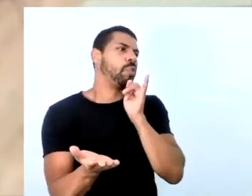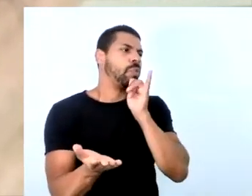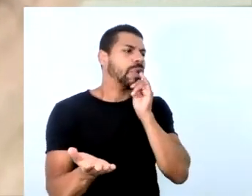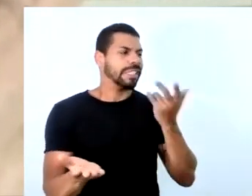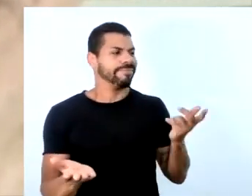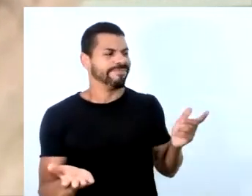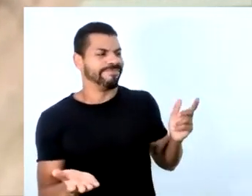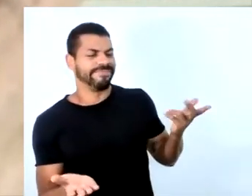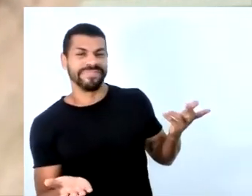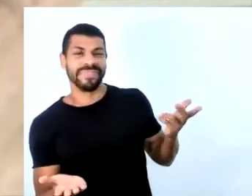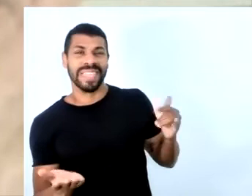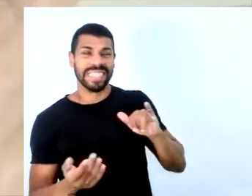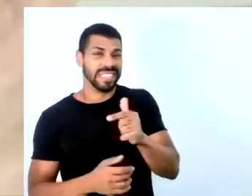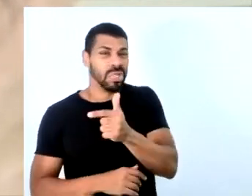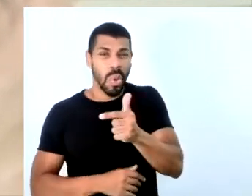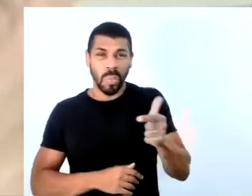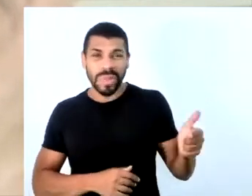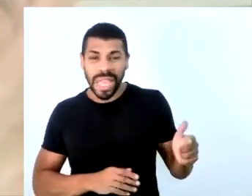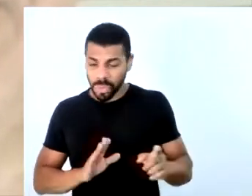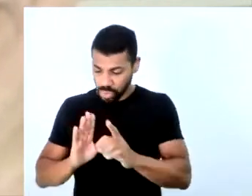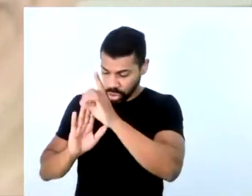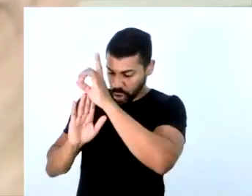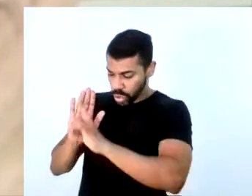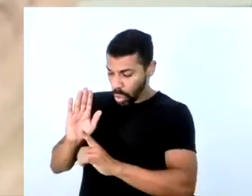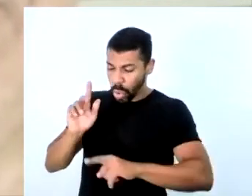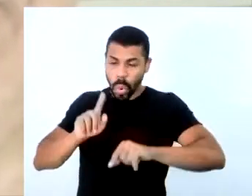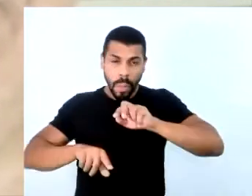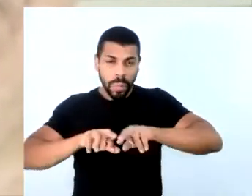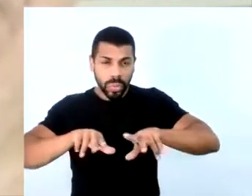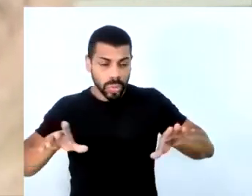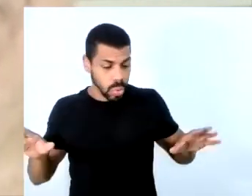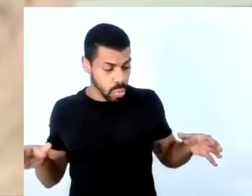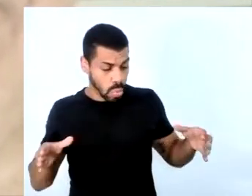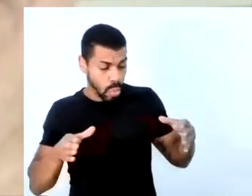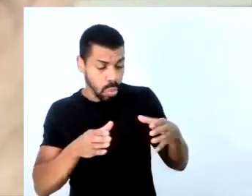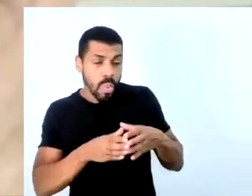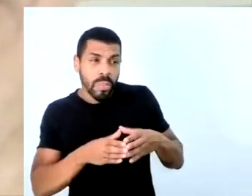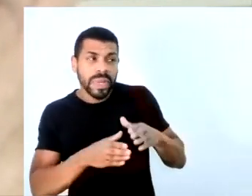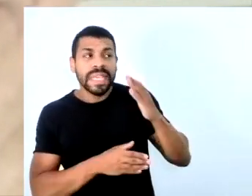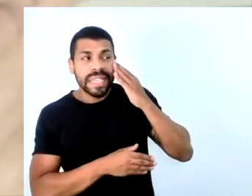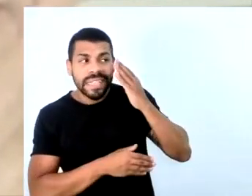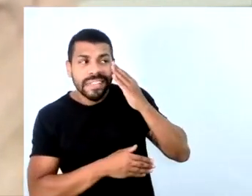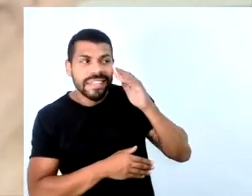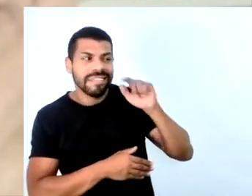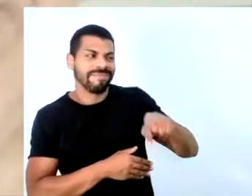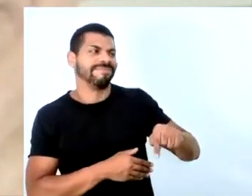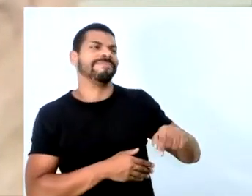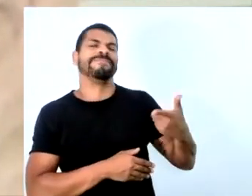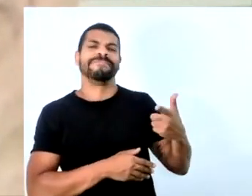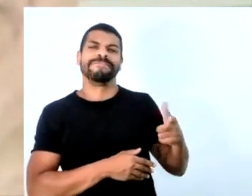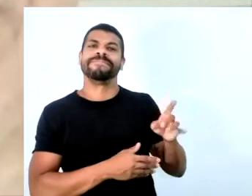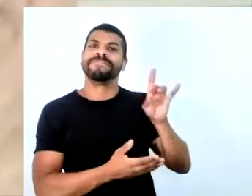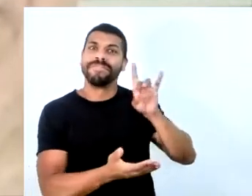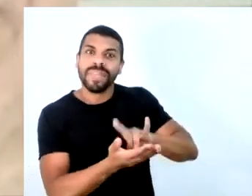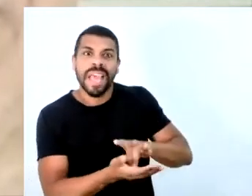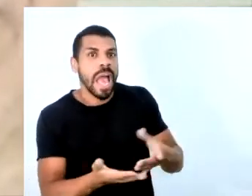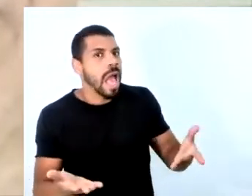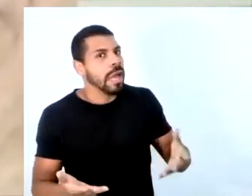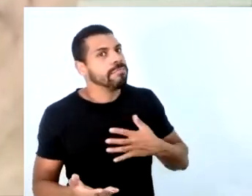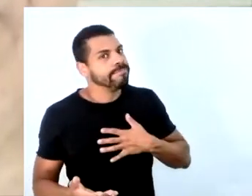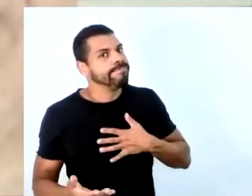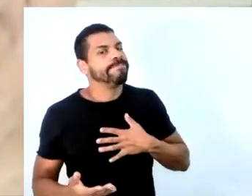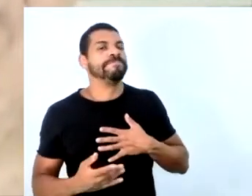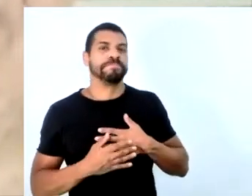que precisa de mais, acho que tem que correr atrás de alguma coisa que não está aqui ainda. Se você não tem um diretor, um produtor, uma